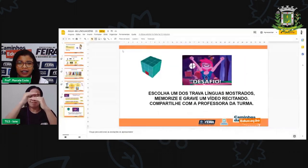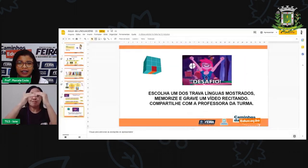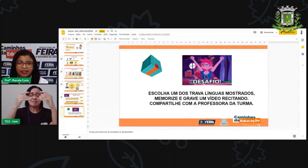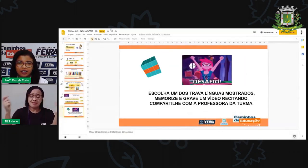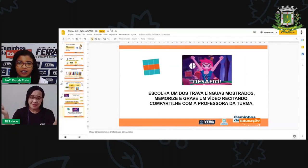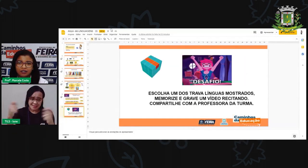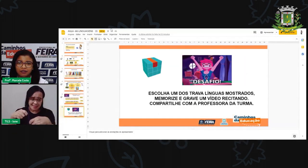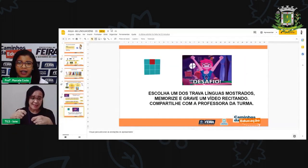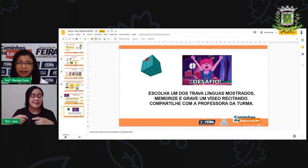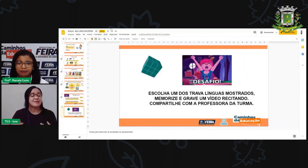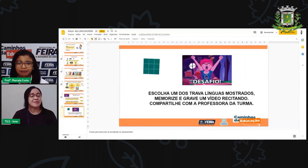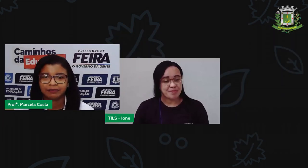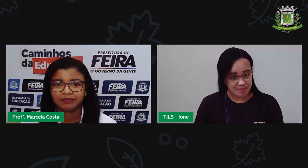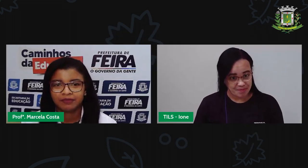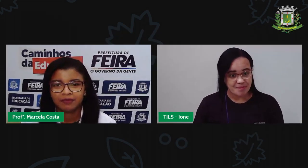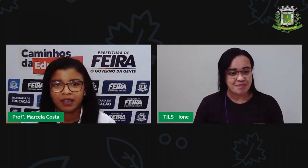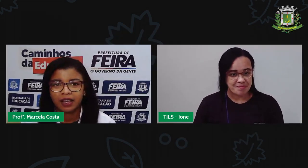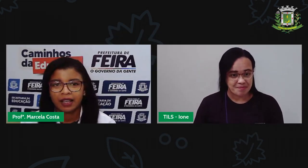Agora, crianças, a gente vai